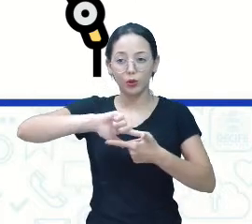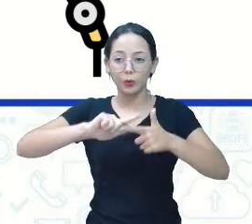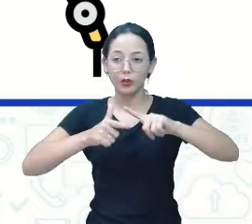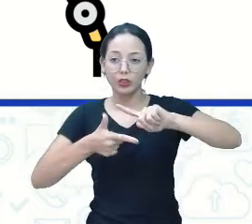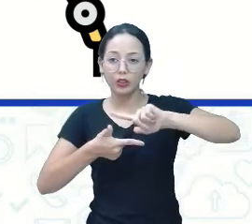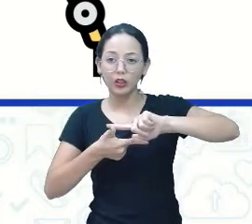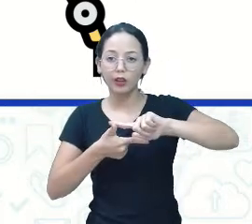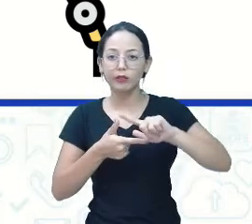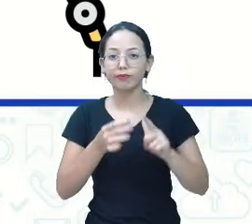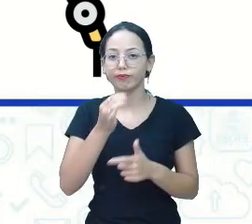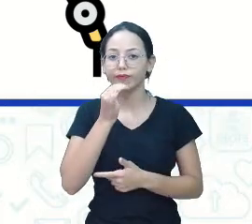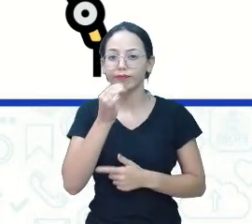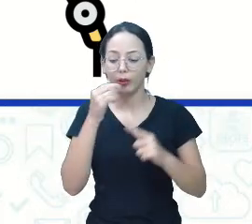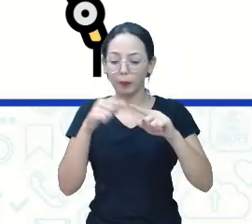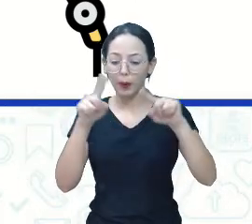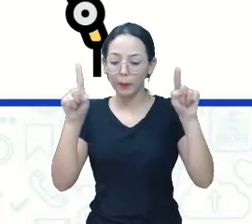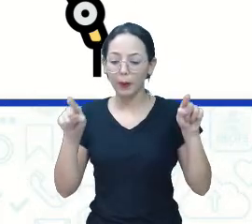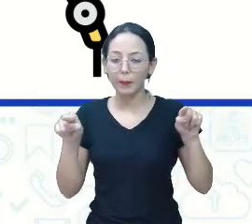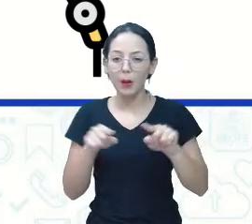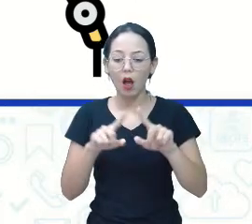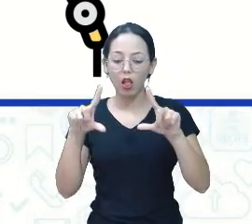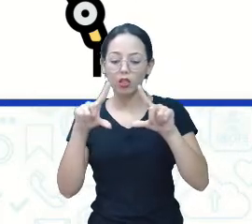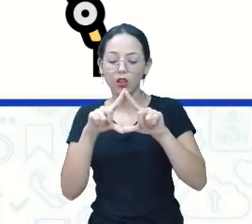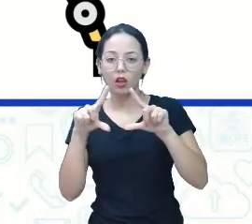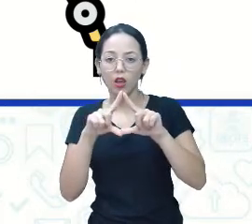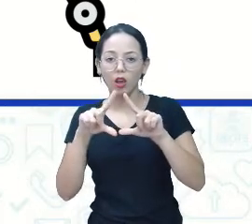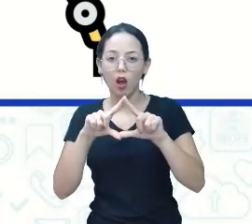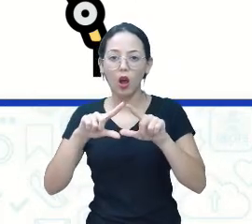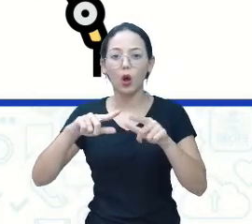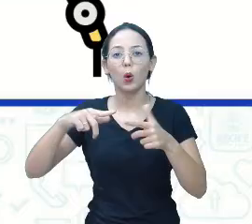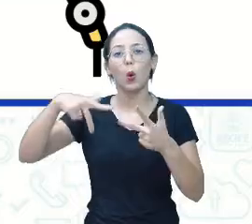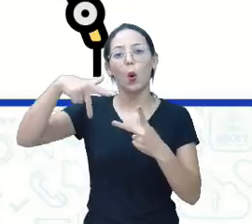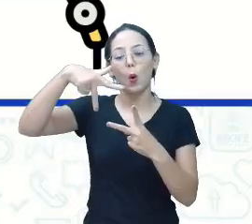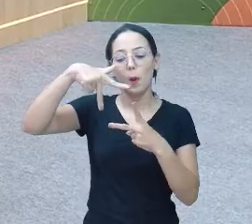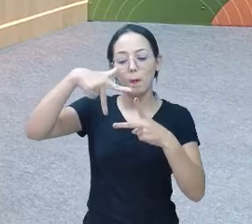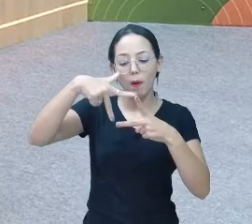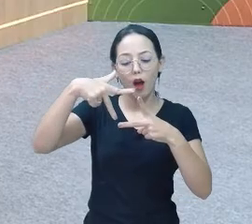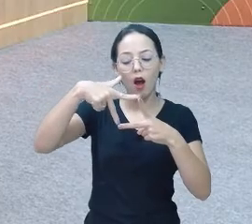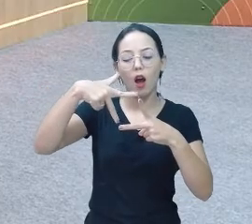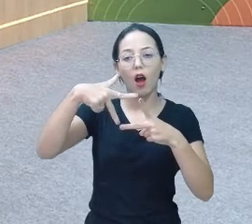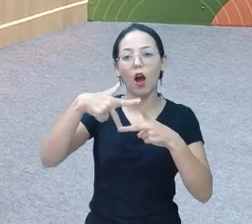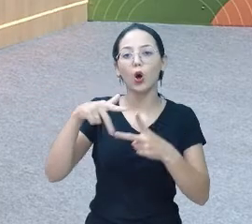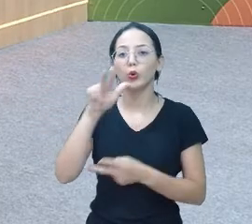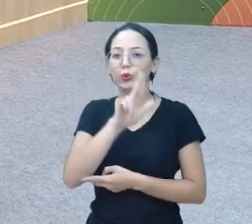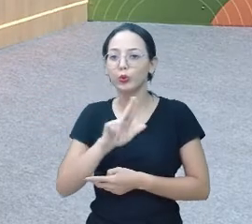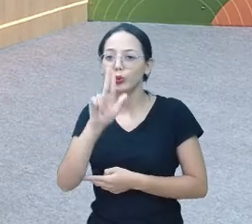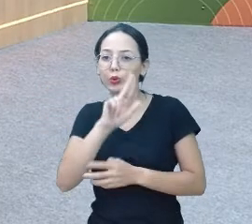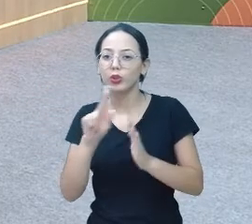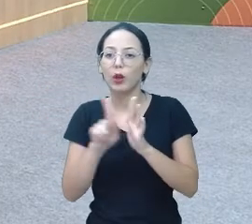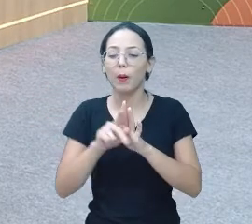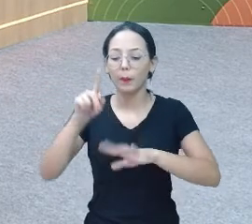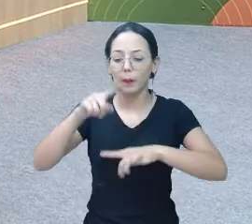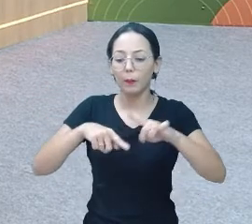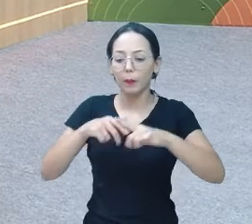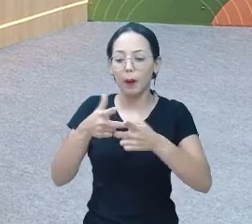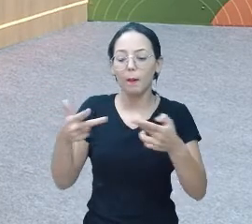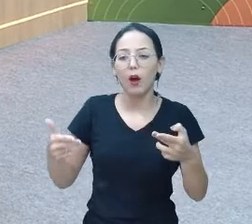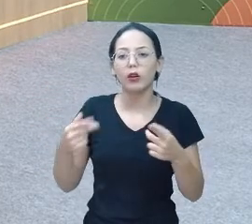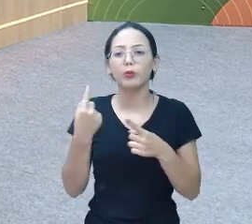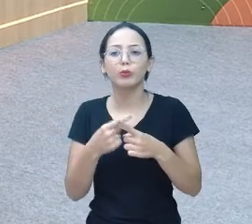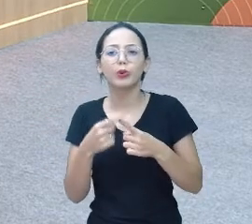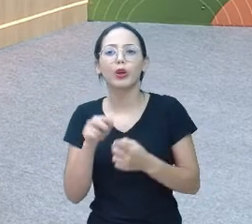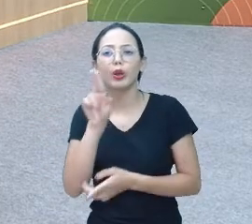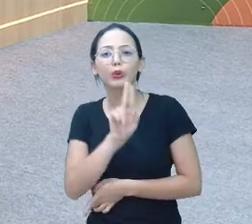seja, um cubo, triângulo, círculo, aqueles instrumentos que a gente utiliza na geometria e por que a gente utiliza